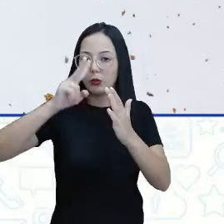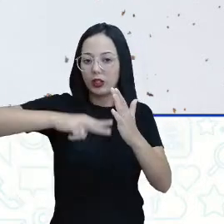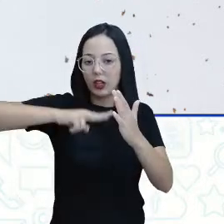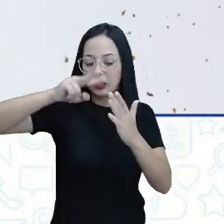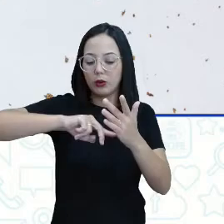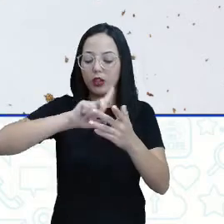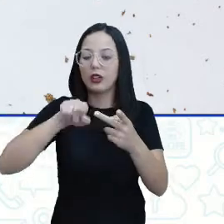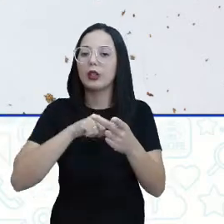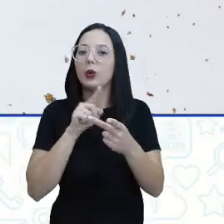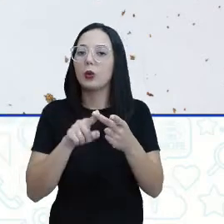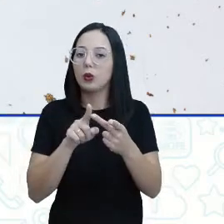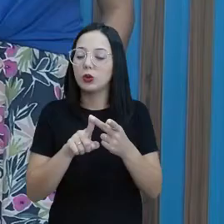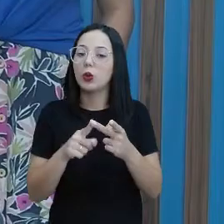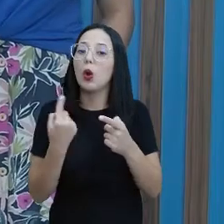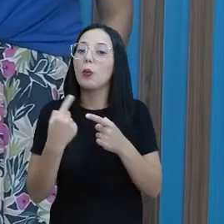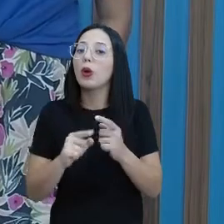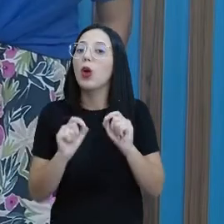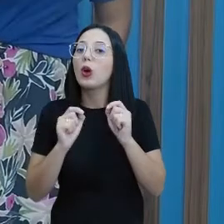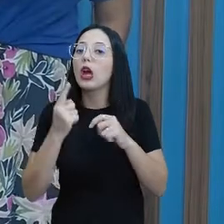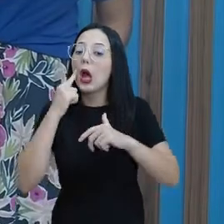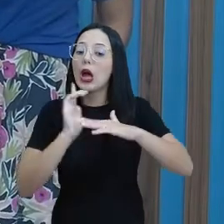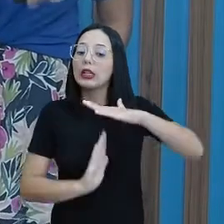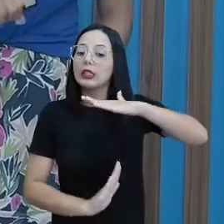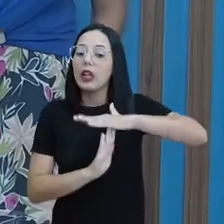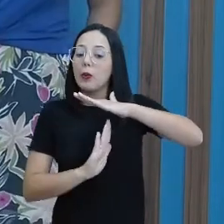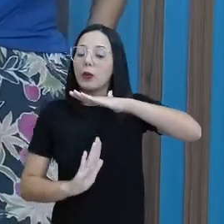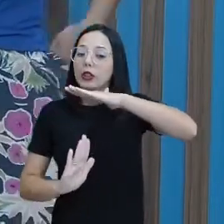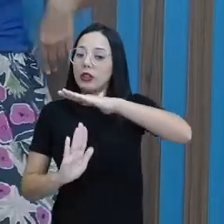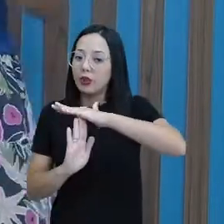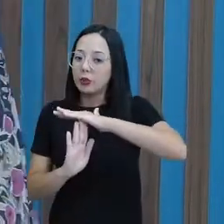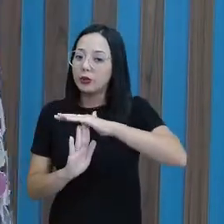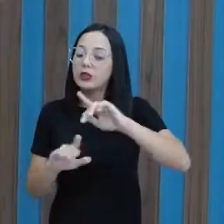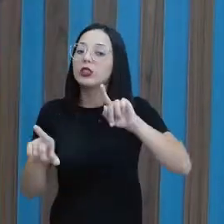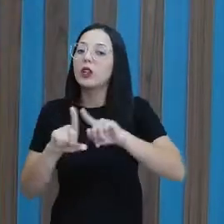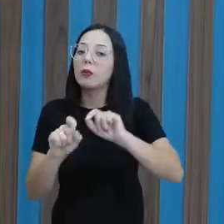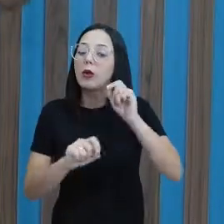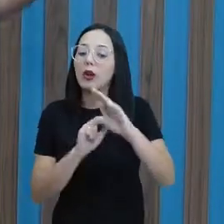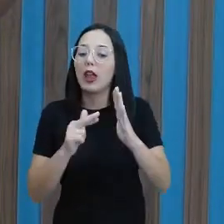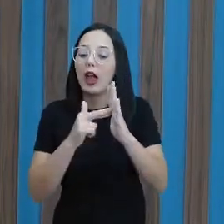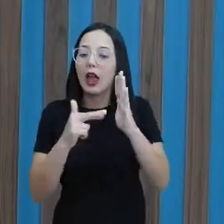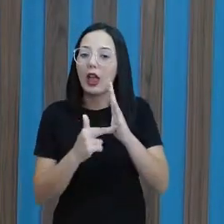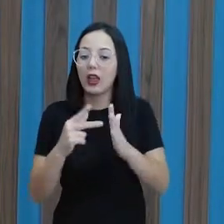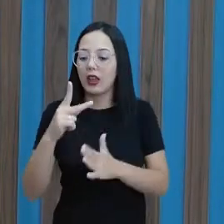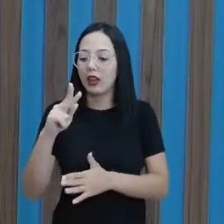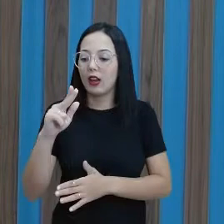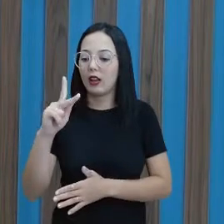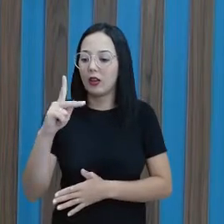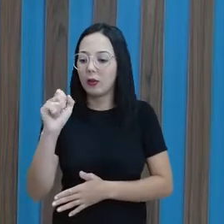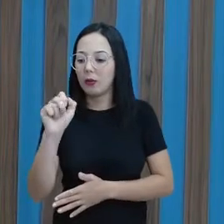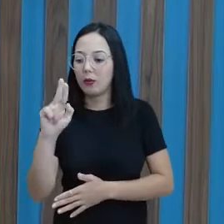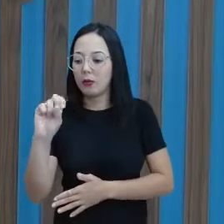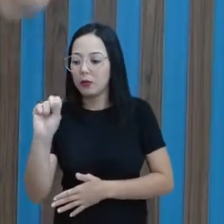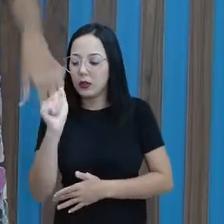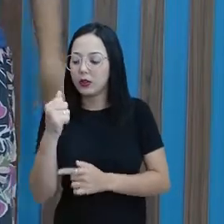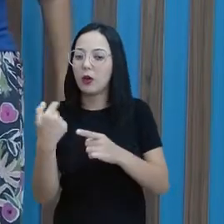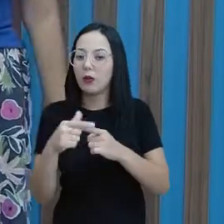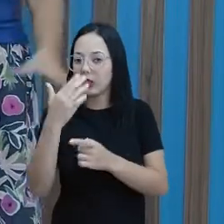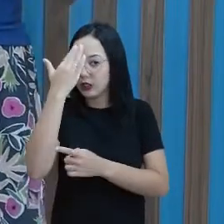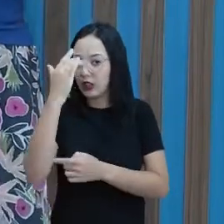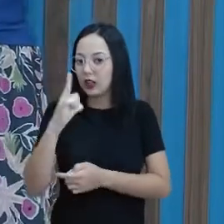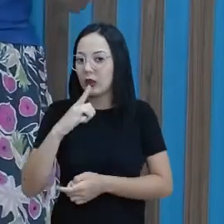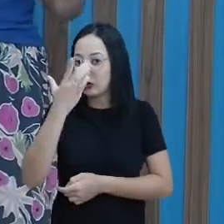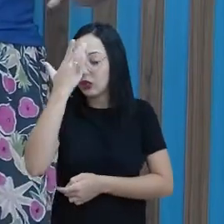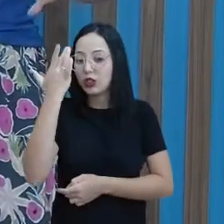para marcar... Veja, uma coisa é marcar a pausa, outra coisa é a regra ser a pausa. Porque eu sei que tem gente que lê assim, num